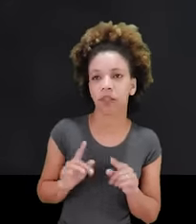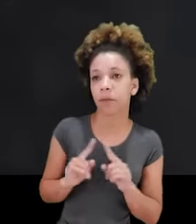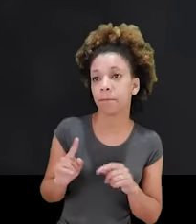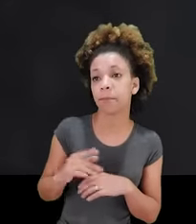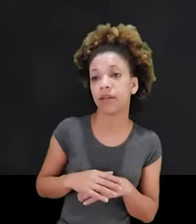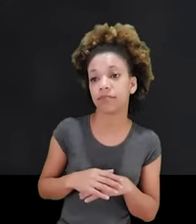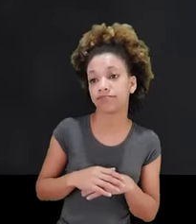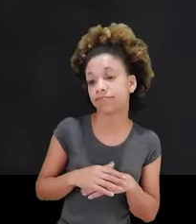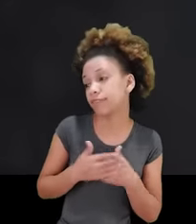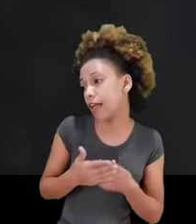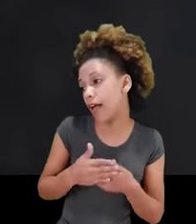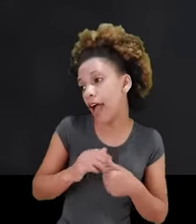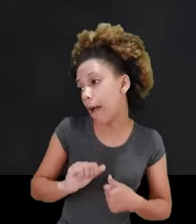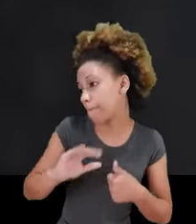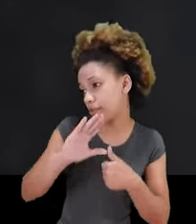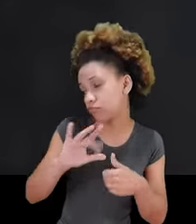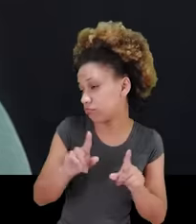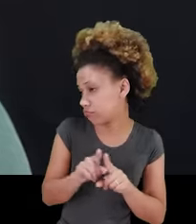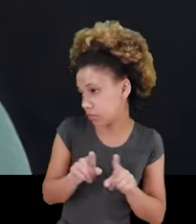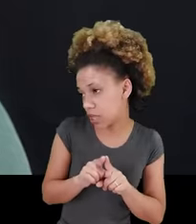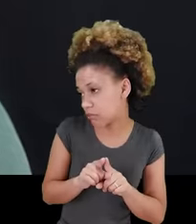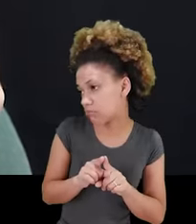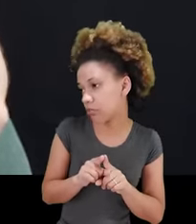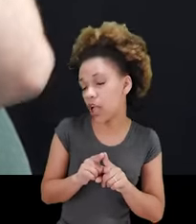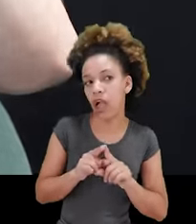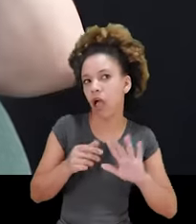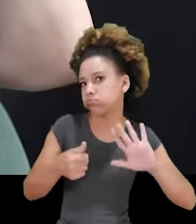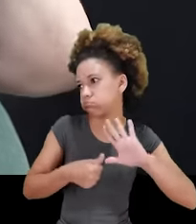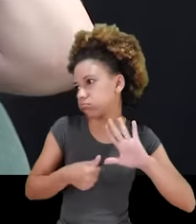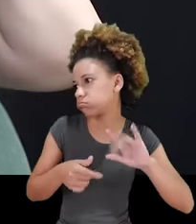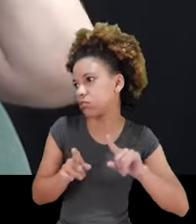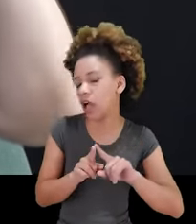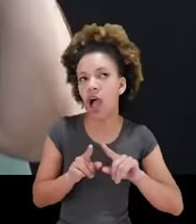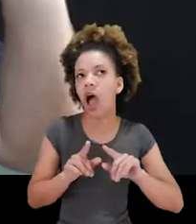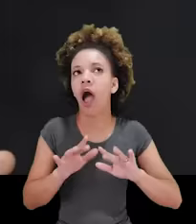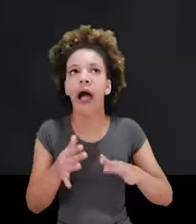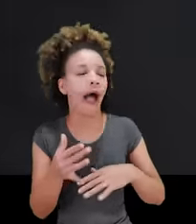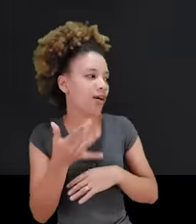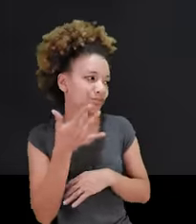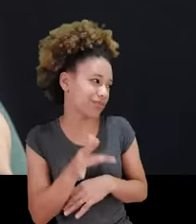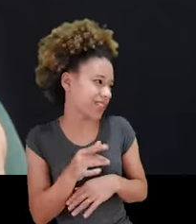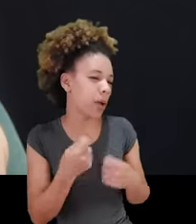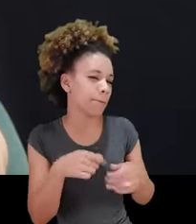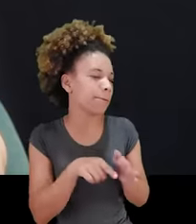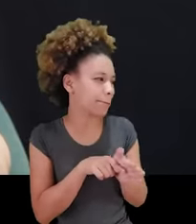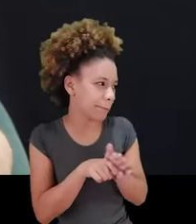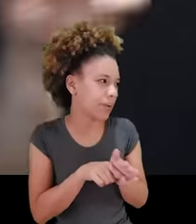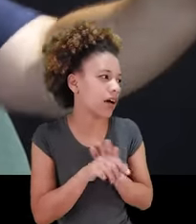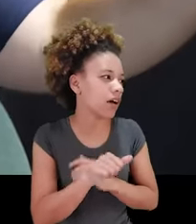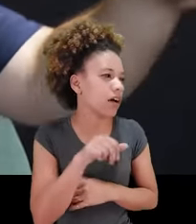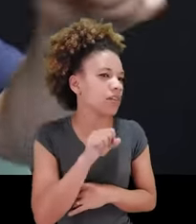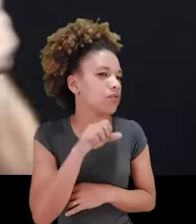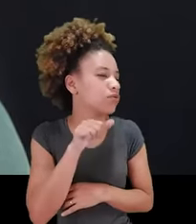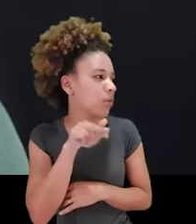com o corpo. É a América Latina. Com o corpo e com... Eu não sei. Até eu preciso falar com um antropólogo. Eu não vou saber desse assunto. Mas como é